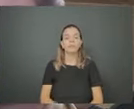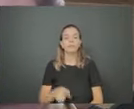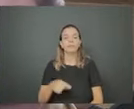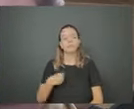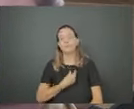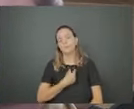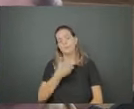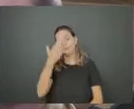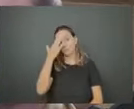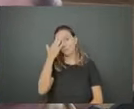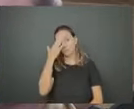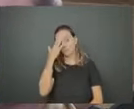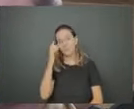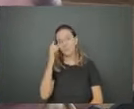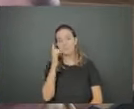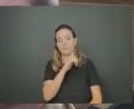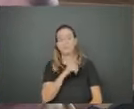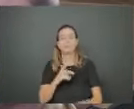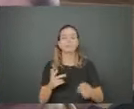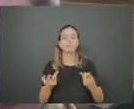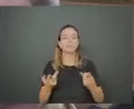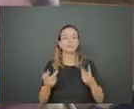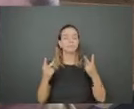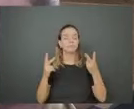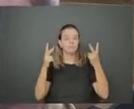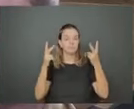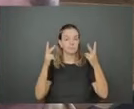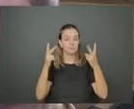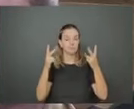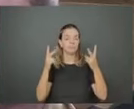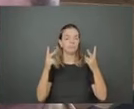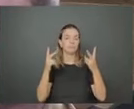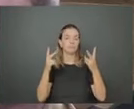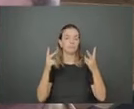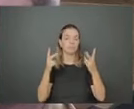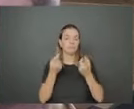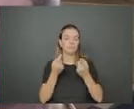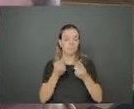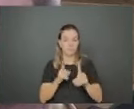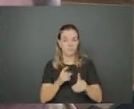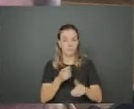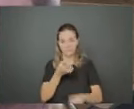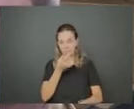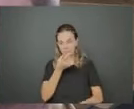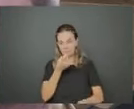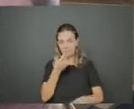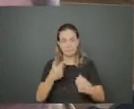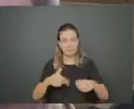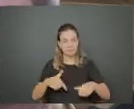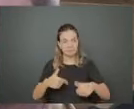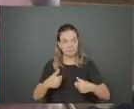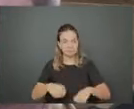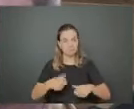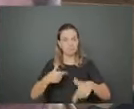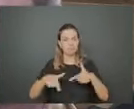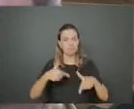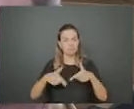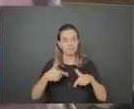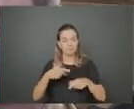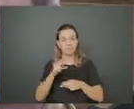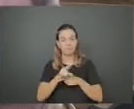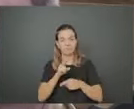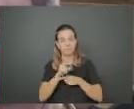vencer a drogadição, precisa do trabalho de prevenção, de combate, de tratamento e de reinserção no mercado